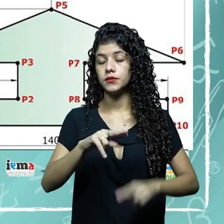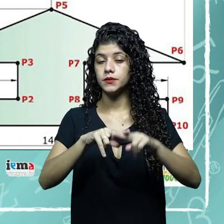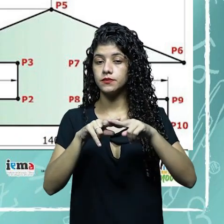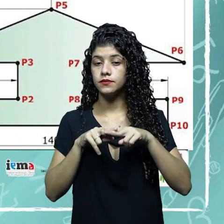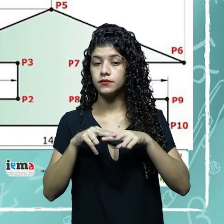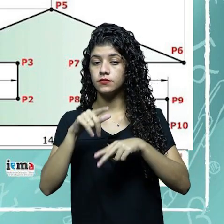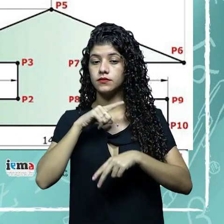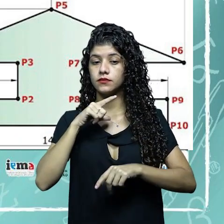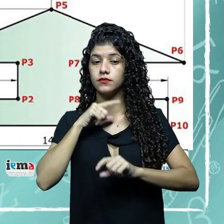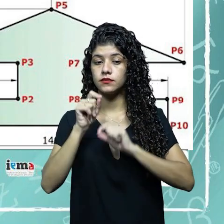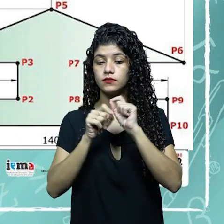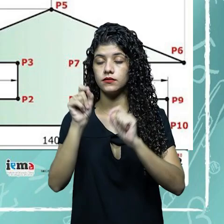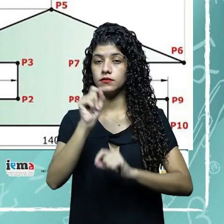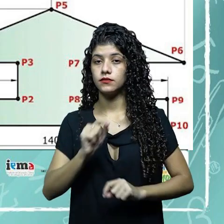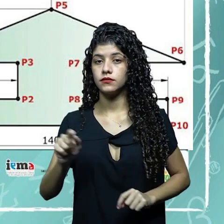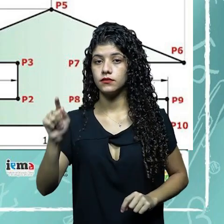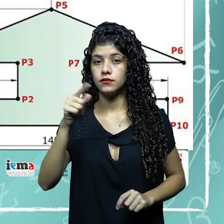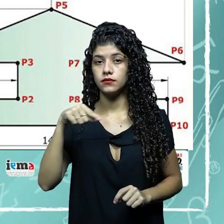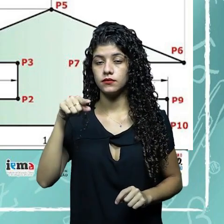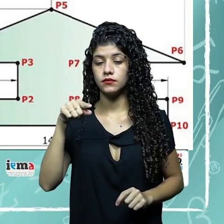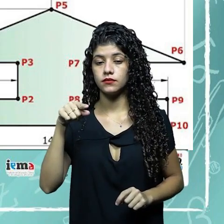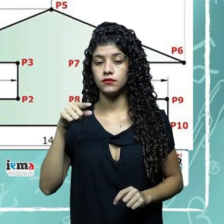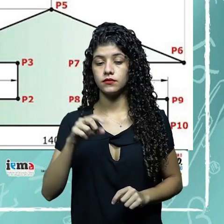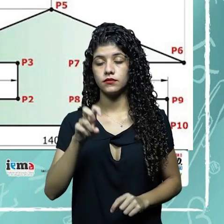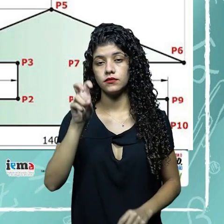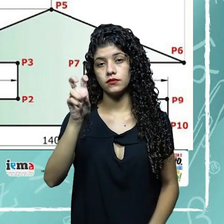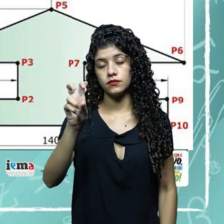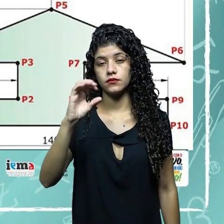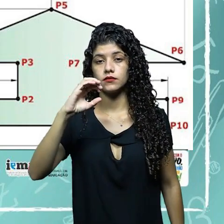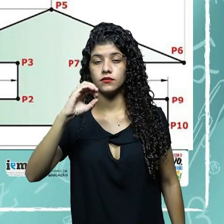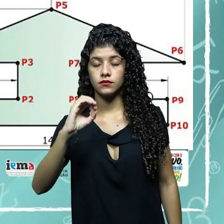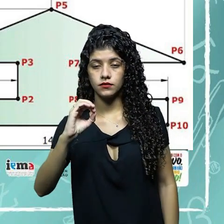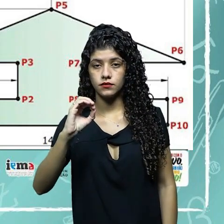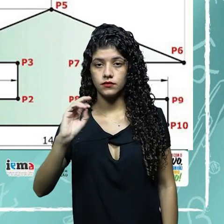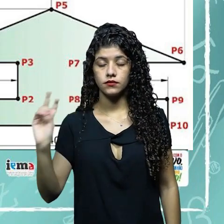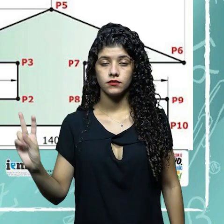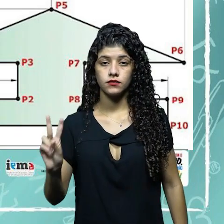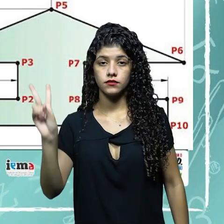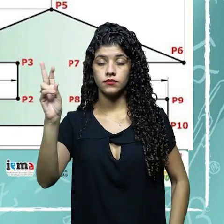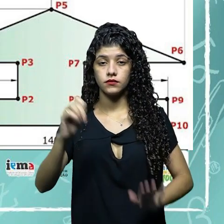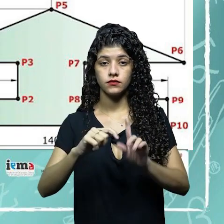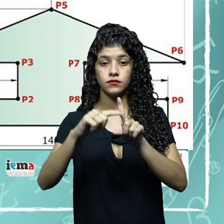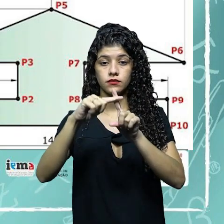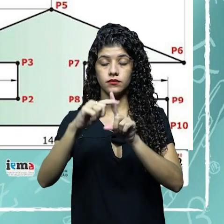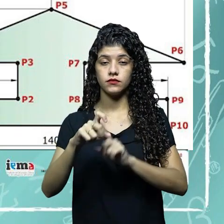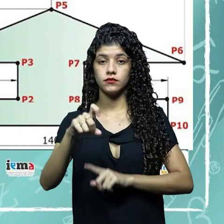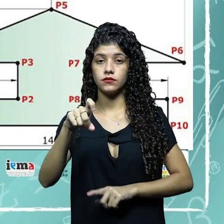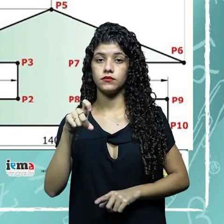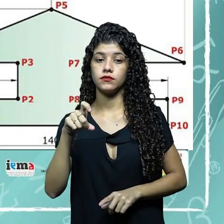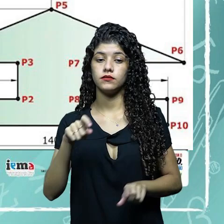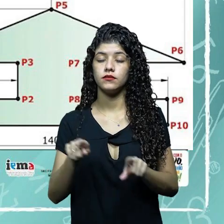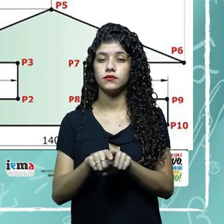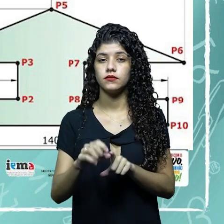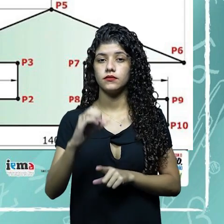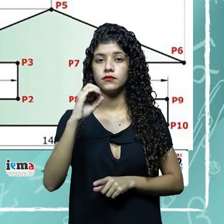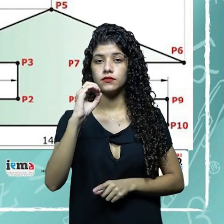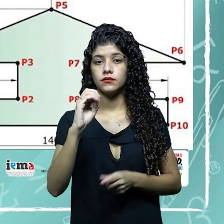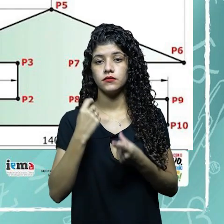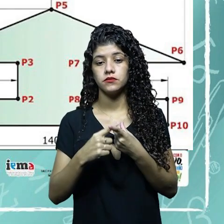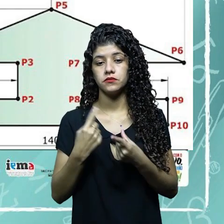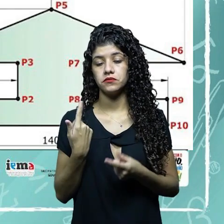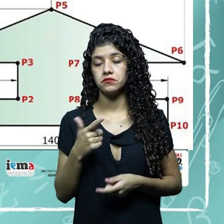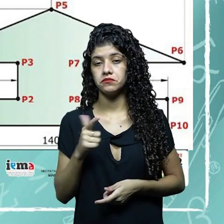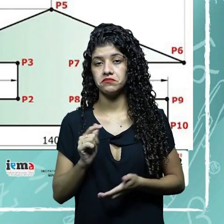arroba 50, que é um valor positivo para o X, e 0 porque eu não tenho nada subindo ainda,